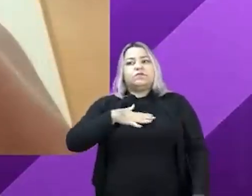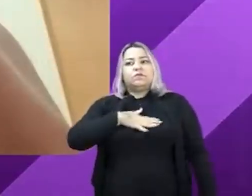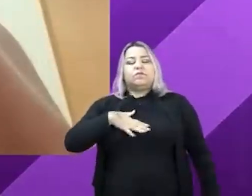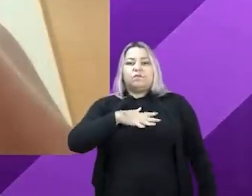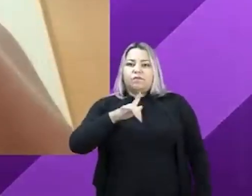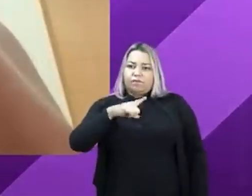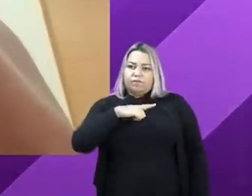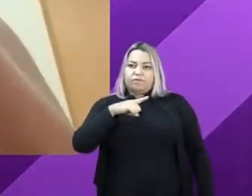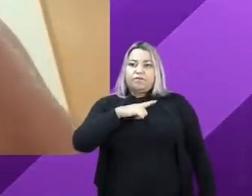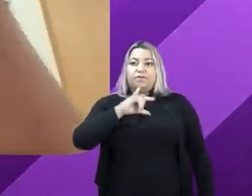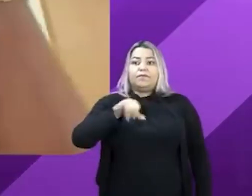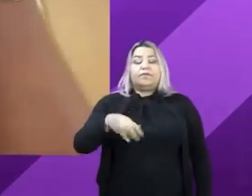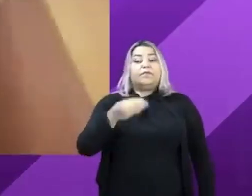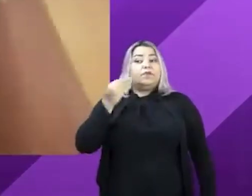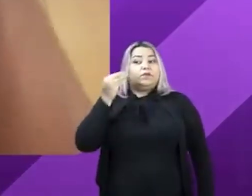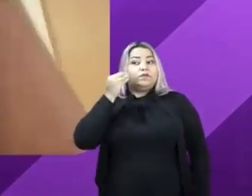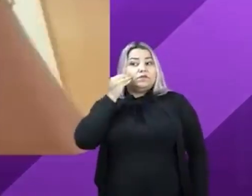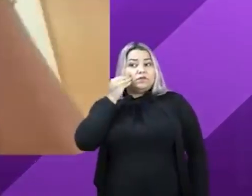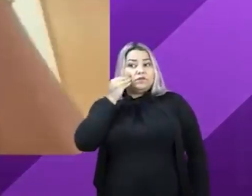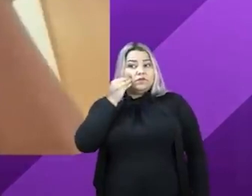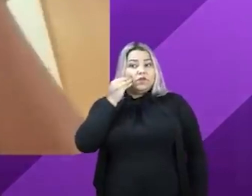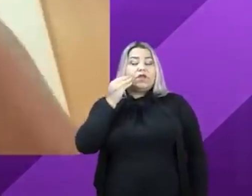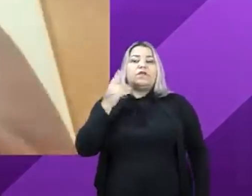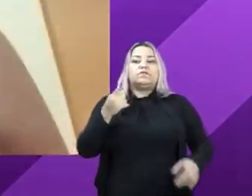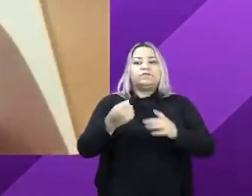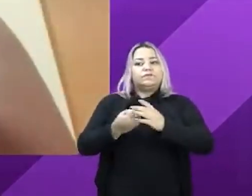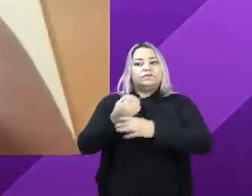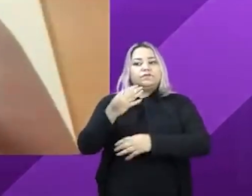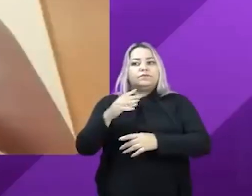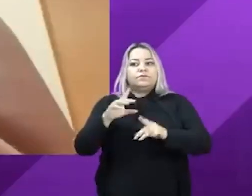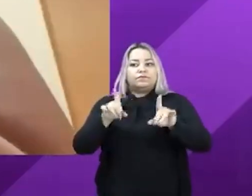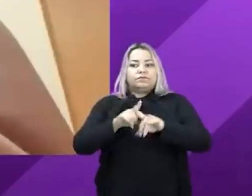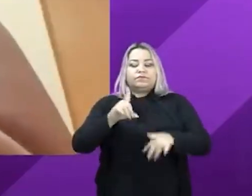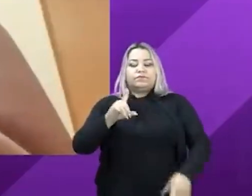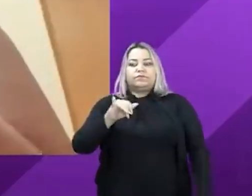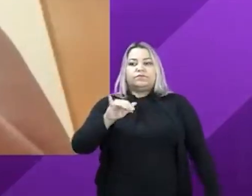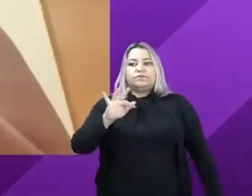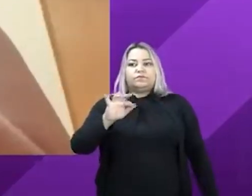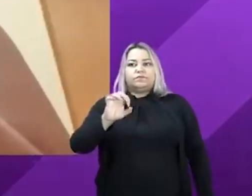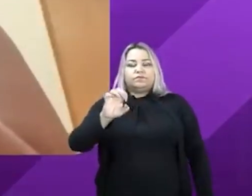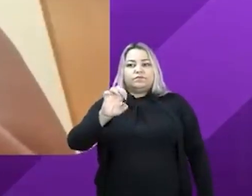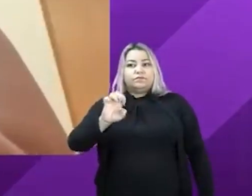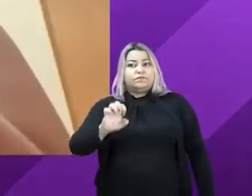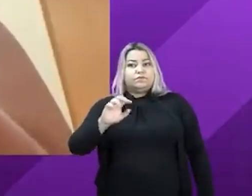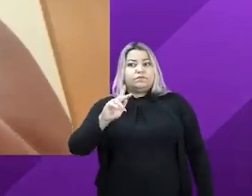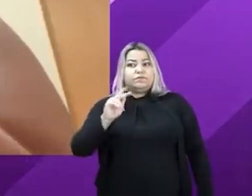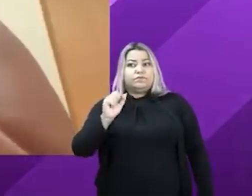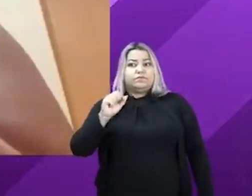essa oportunidade. E aí nasceu o Wood Festival. Eu já fazia alguns eventos na